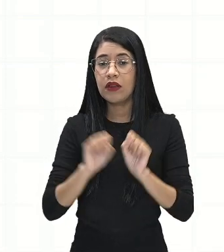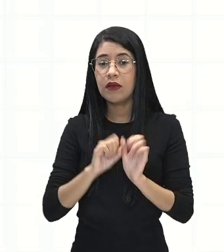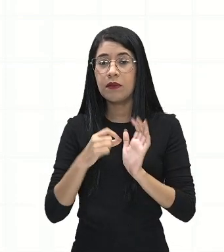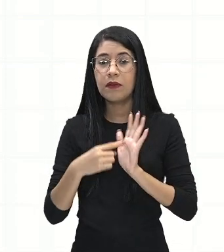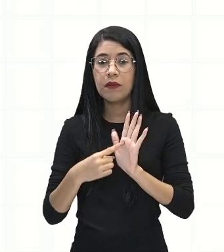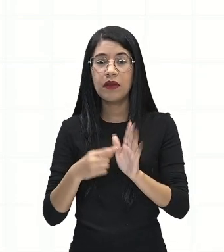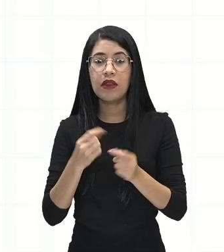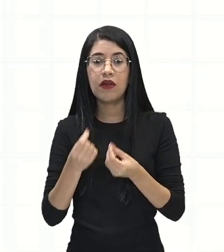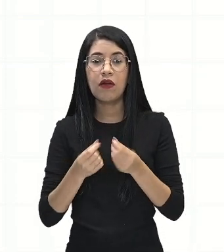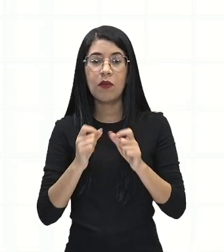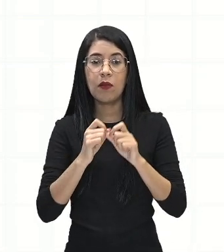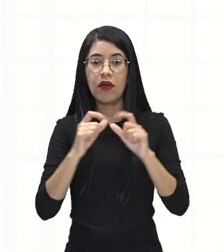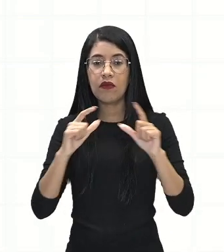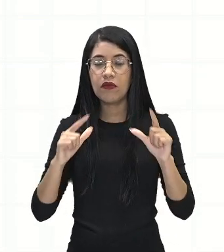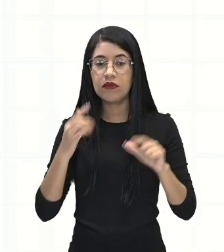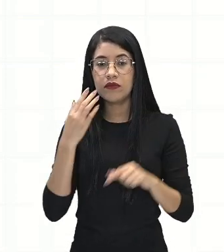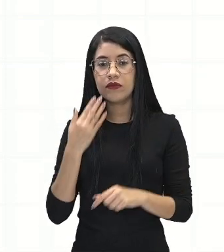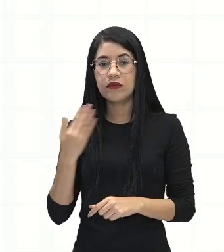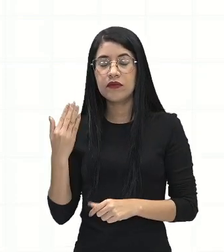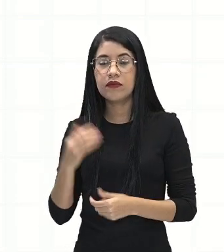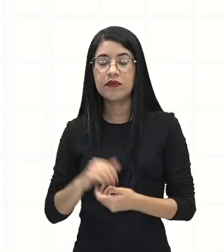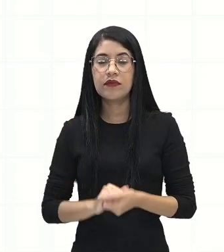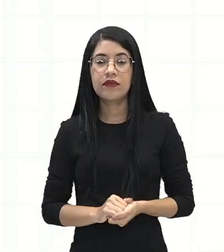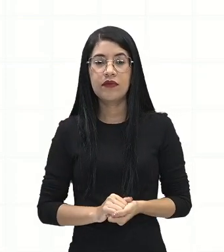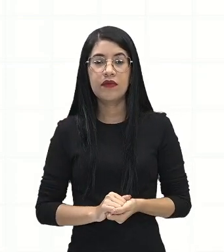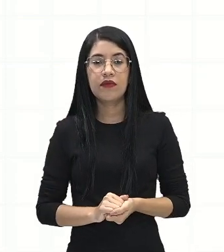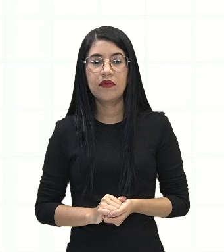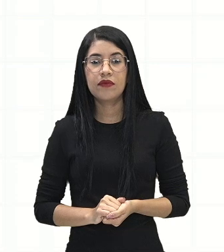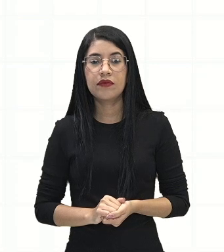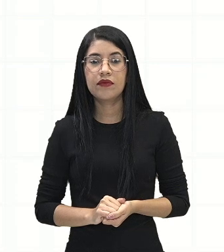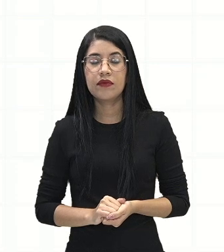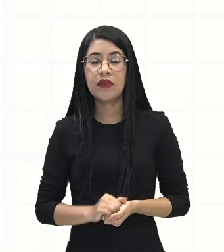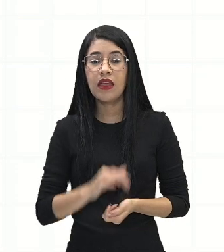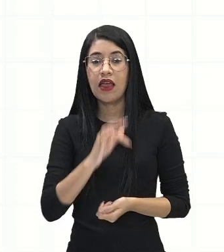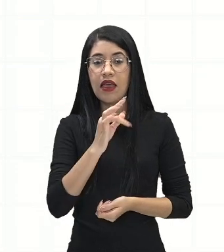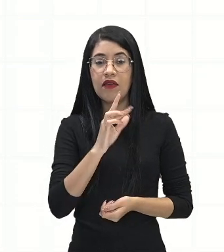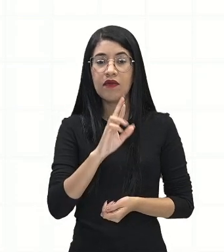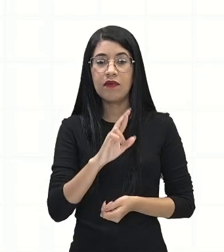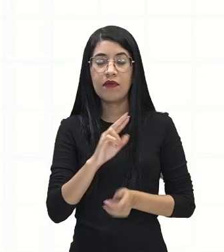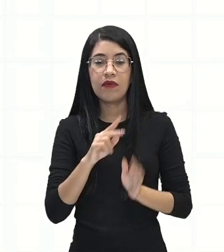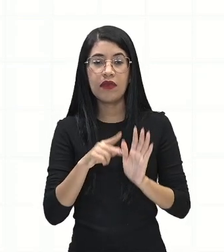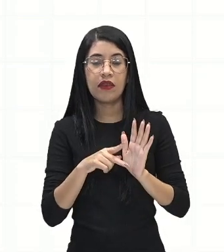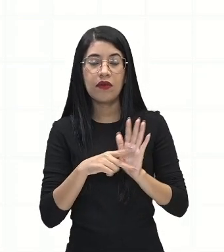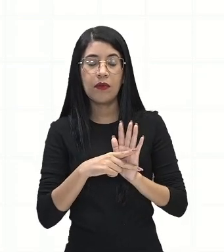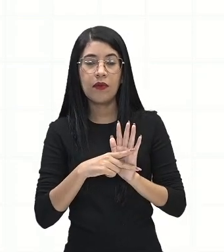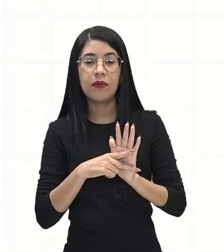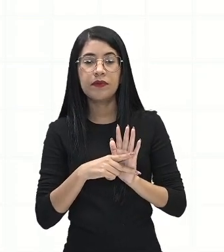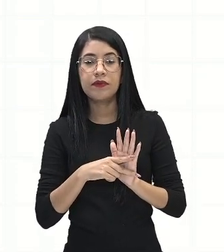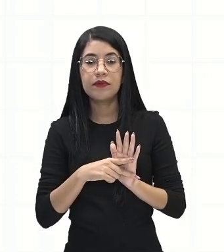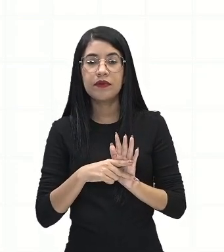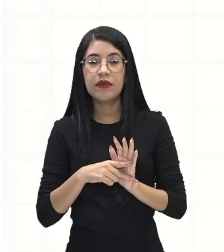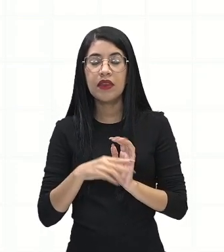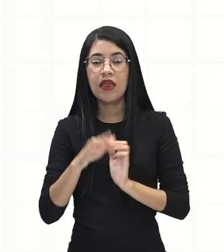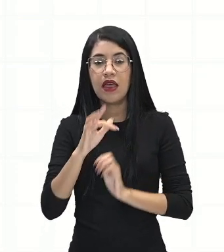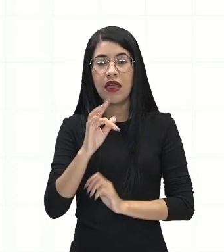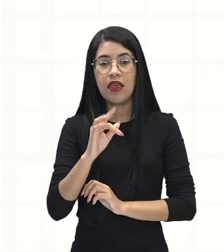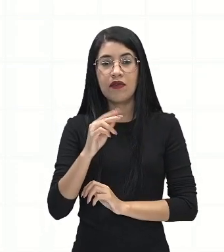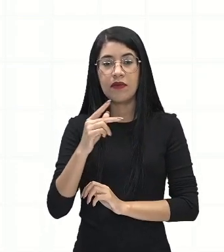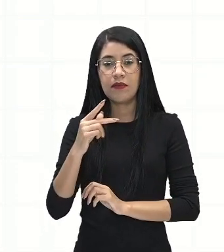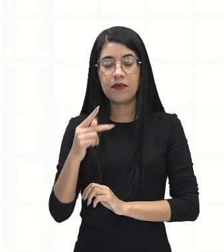uma pequena fórmula, olha, a força resistente, ela vai ser igual aí à força